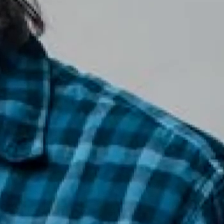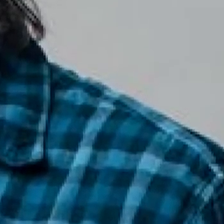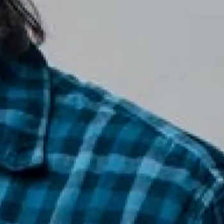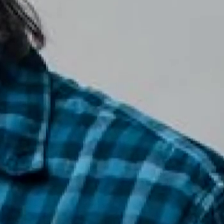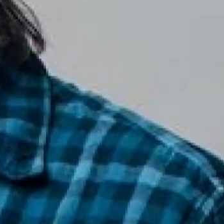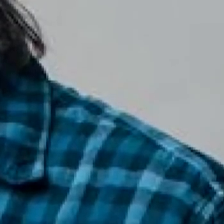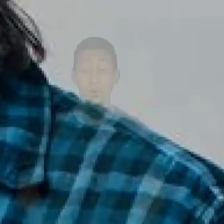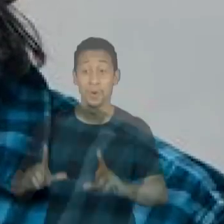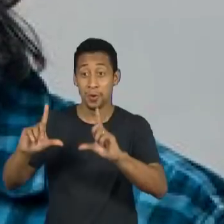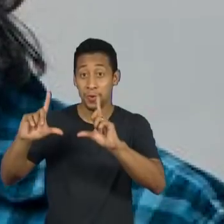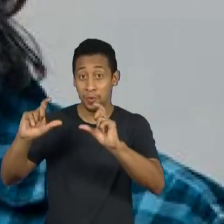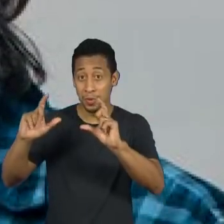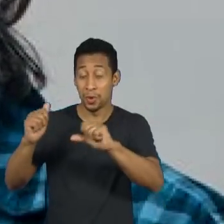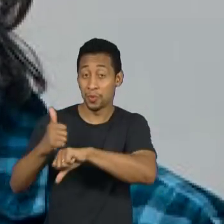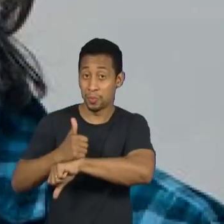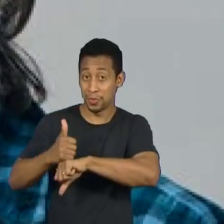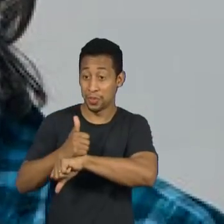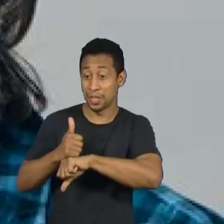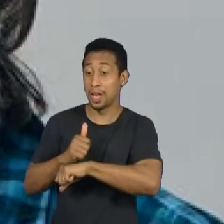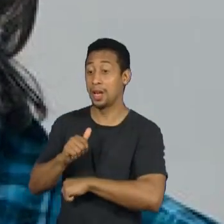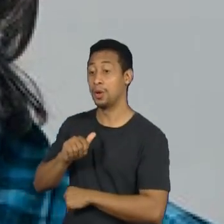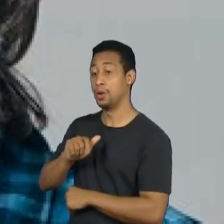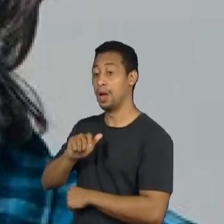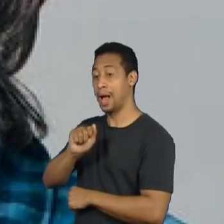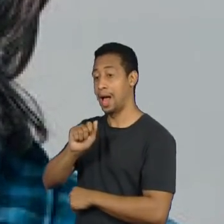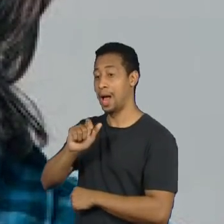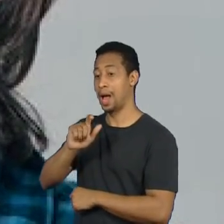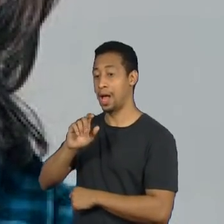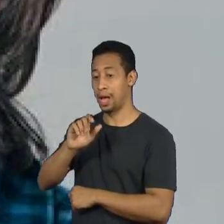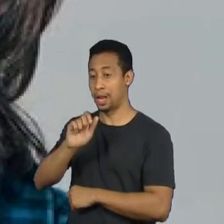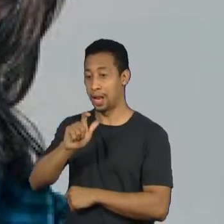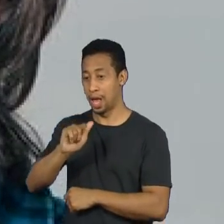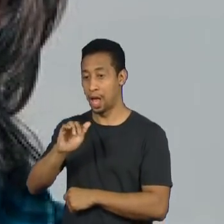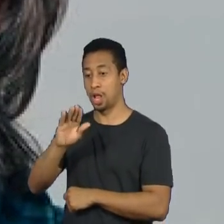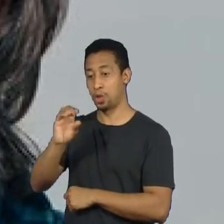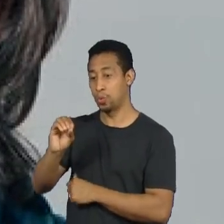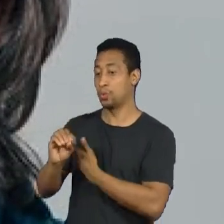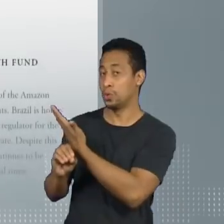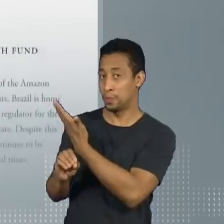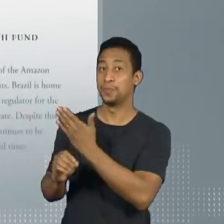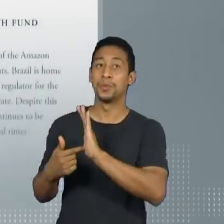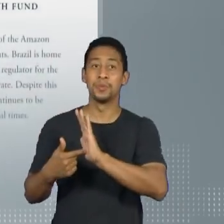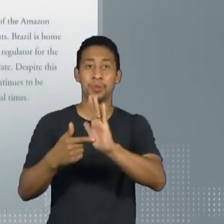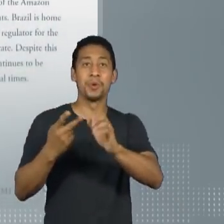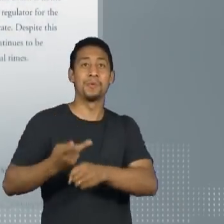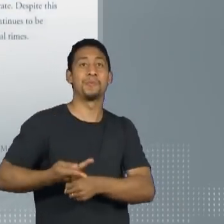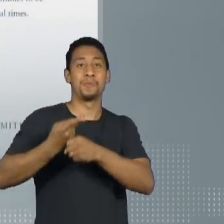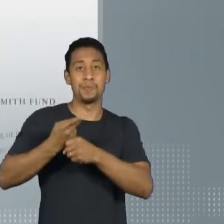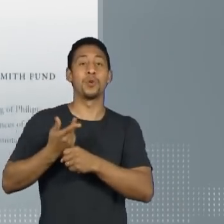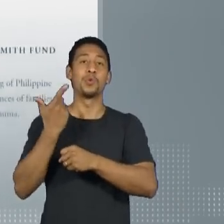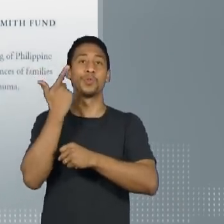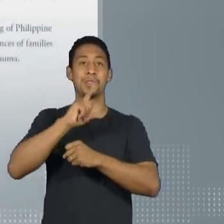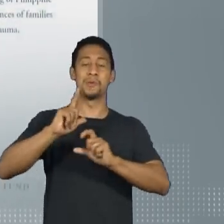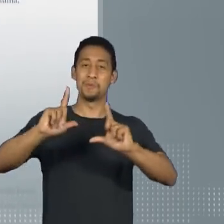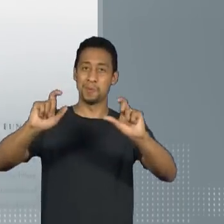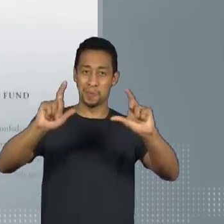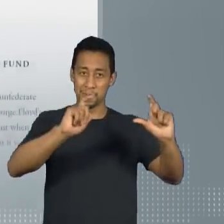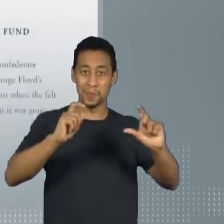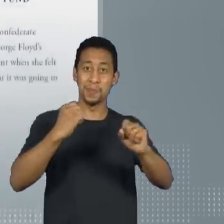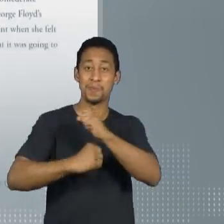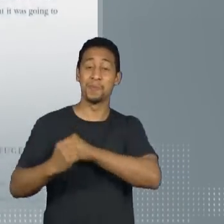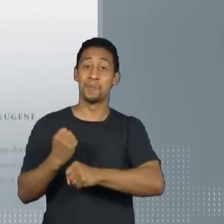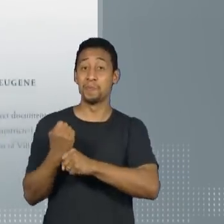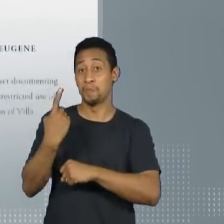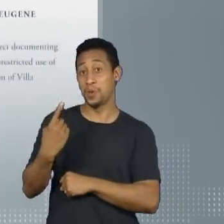O fotógrafo Lalo de Almeida é o segundo brasileiro a ganhar o prêmio Eugênio Schmidt. Em 1982, o vencedor